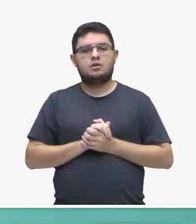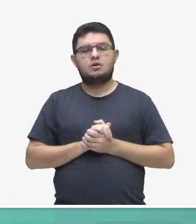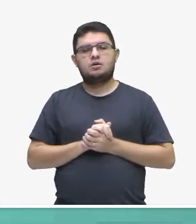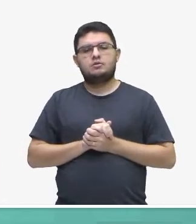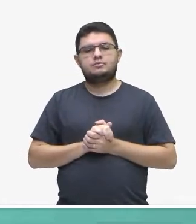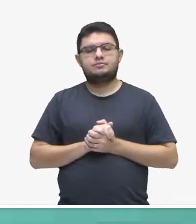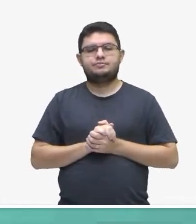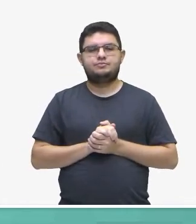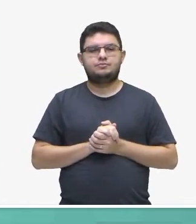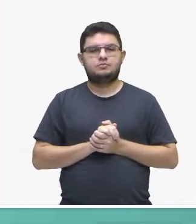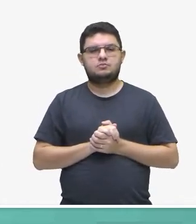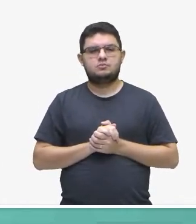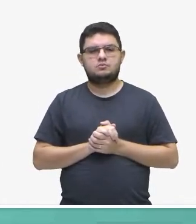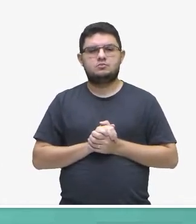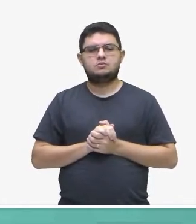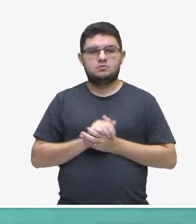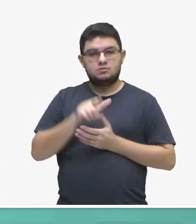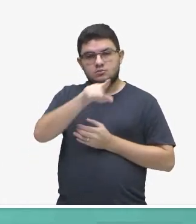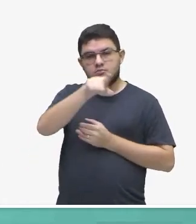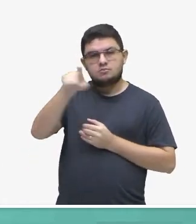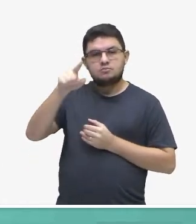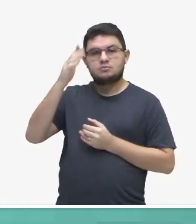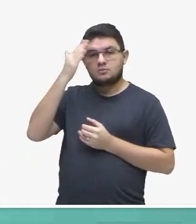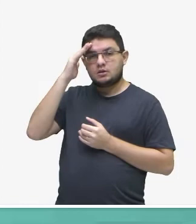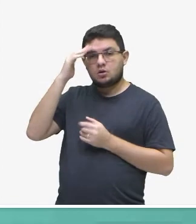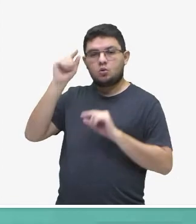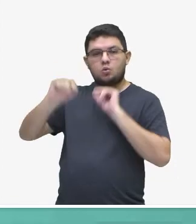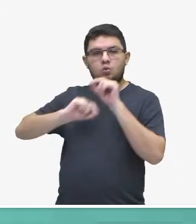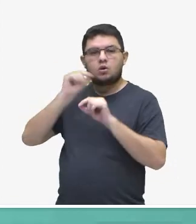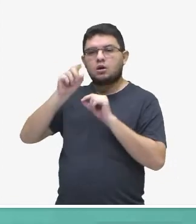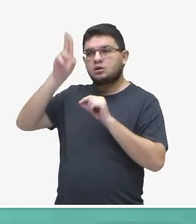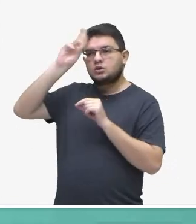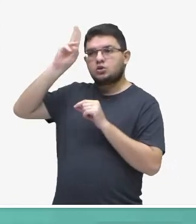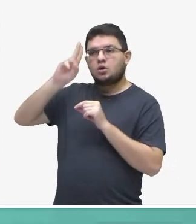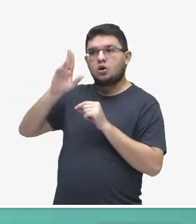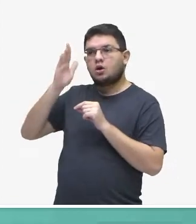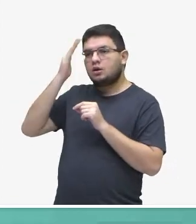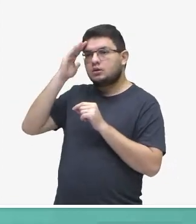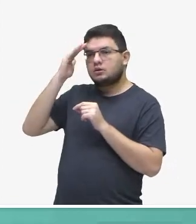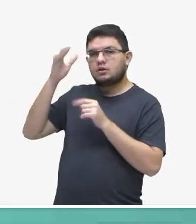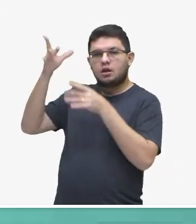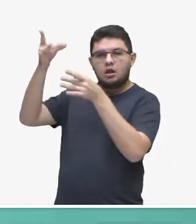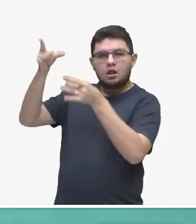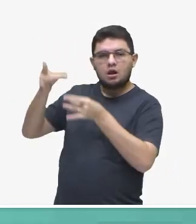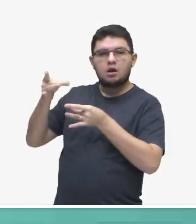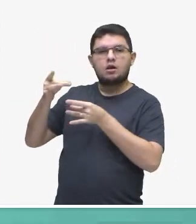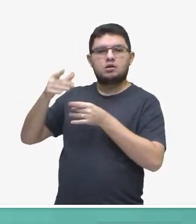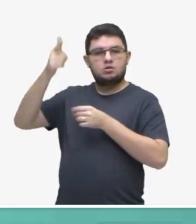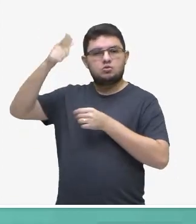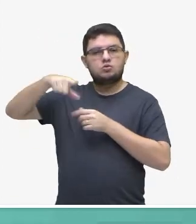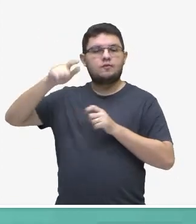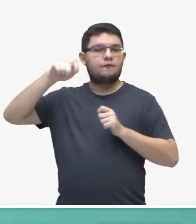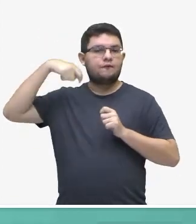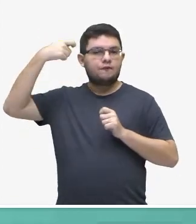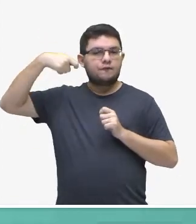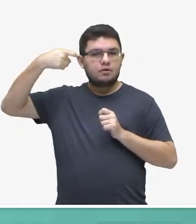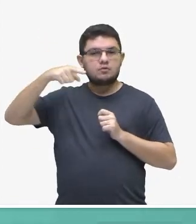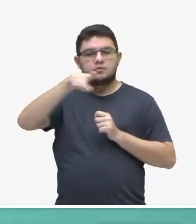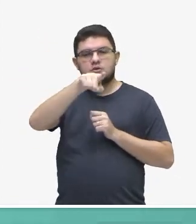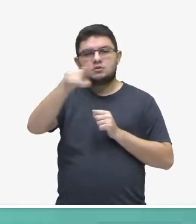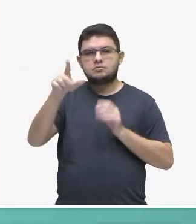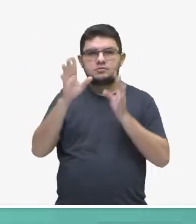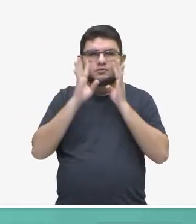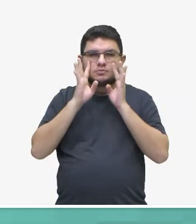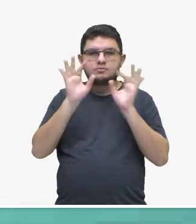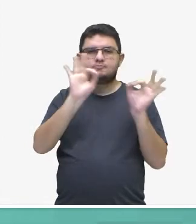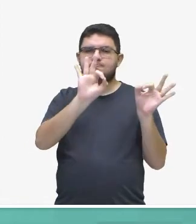tudo o que significa no Understanding the Story, as principais expressões, nós vamos rever o mesmo vídeo do Conversation agora, então fiquem ligados